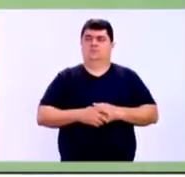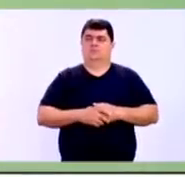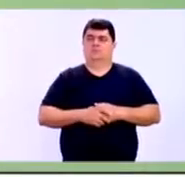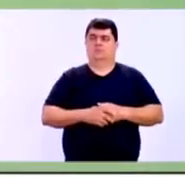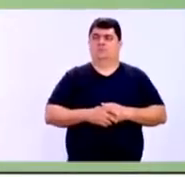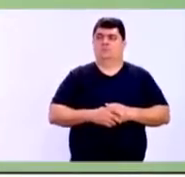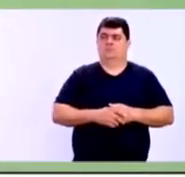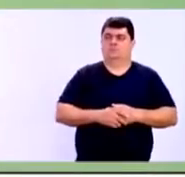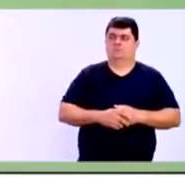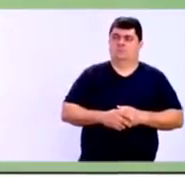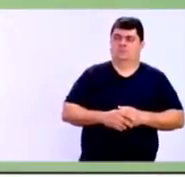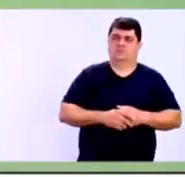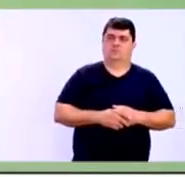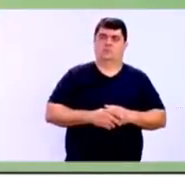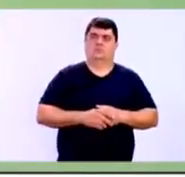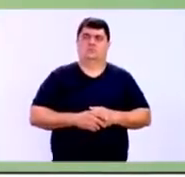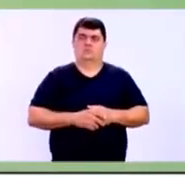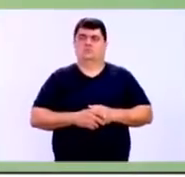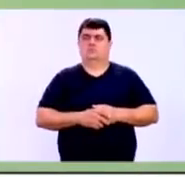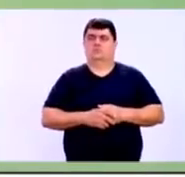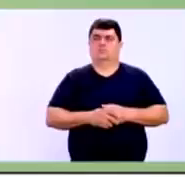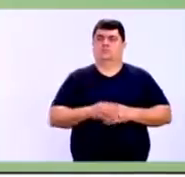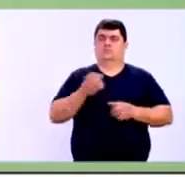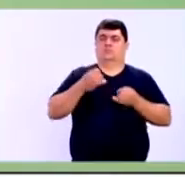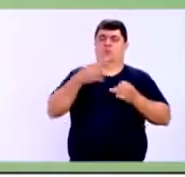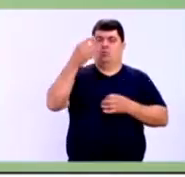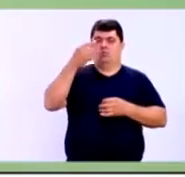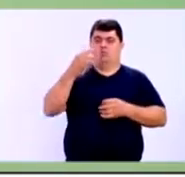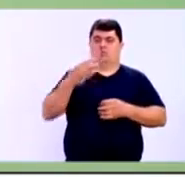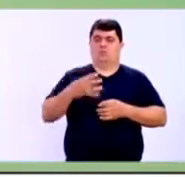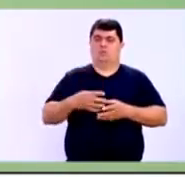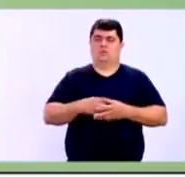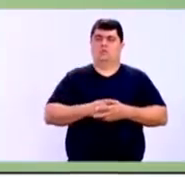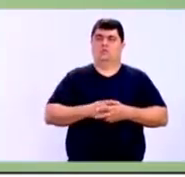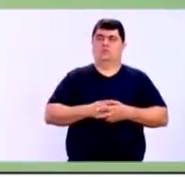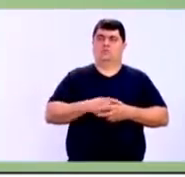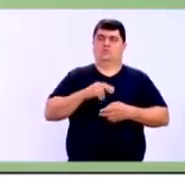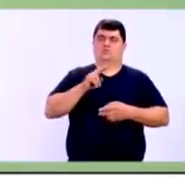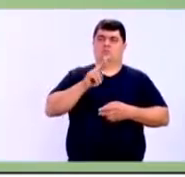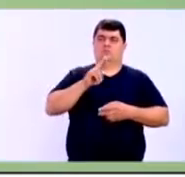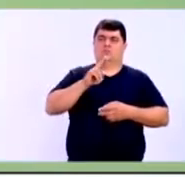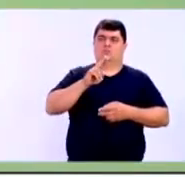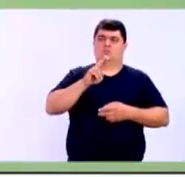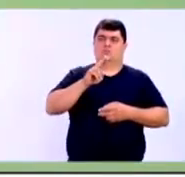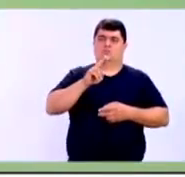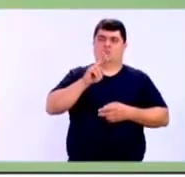Vamos pegar cada um desses, mas só lembrando, o EPS